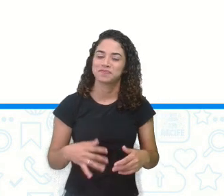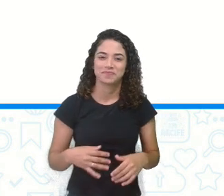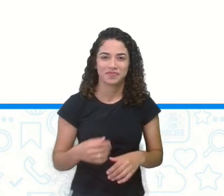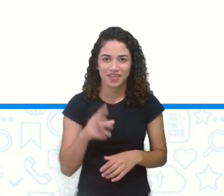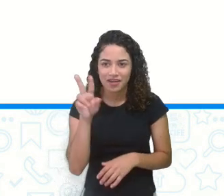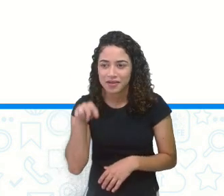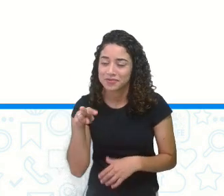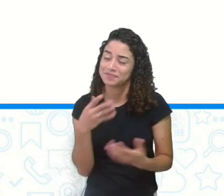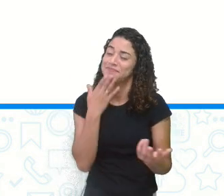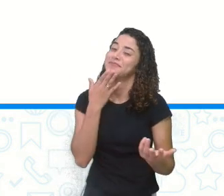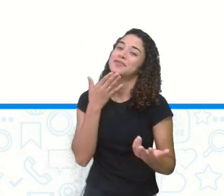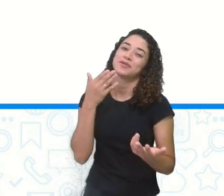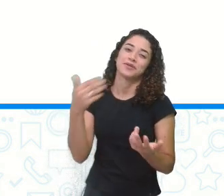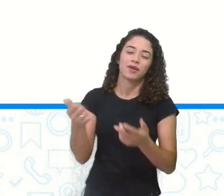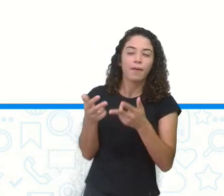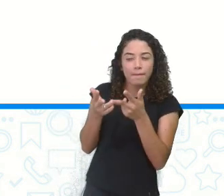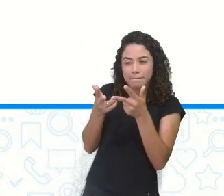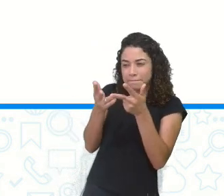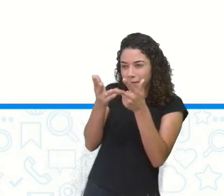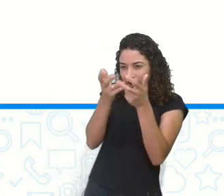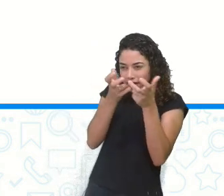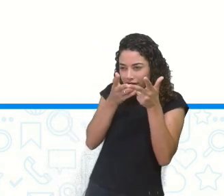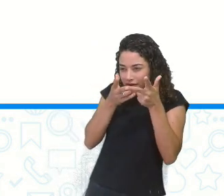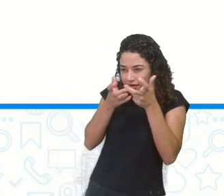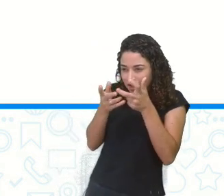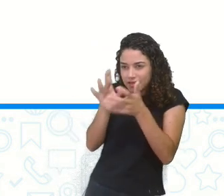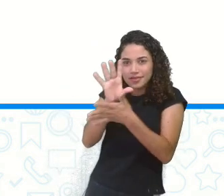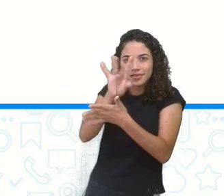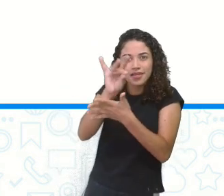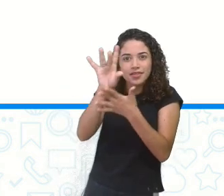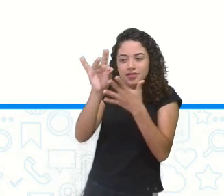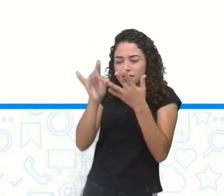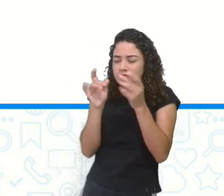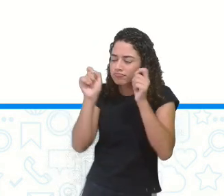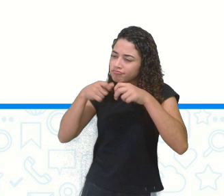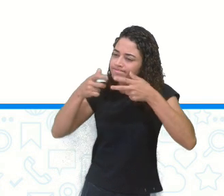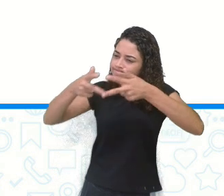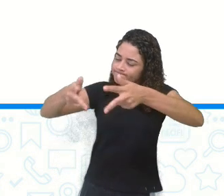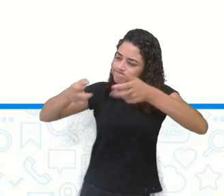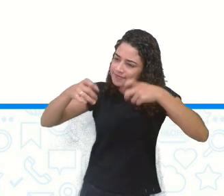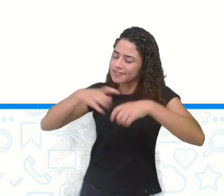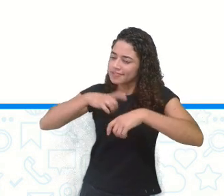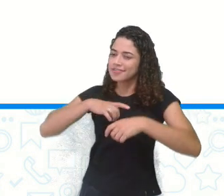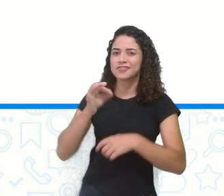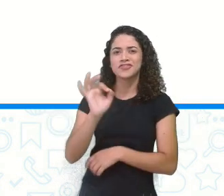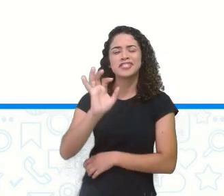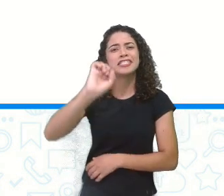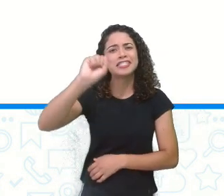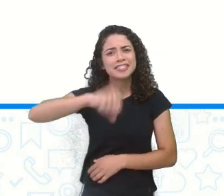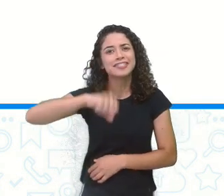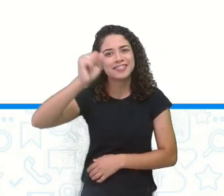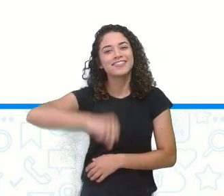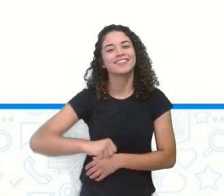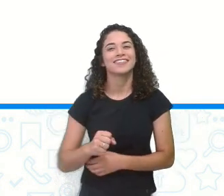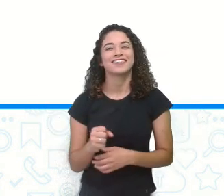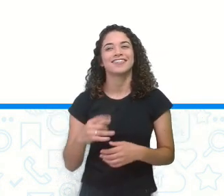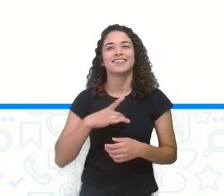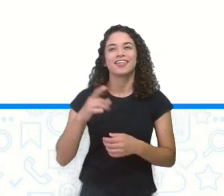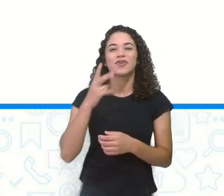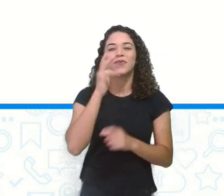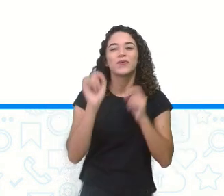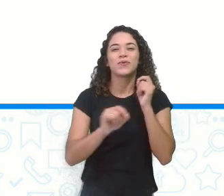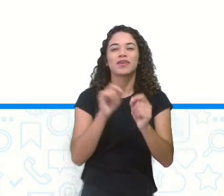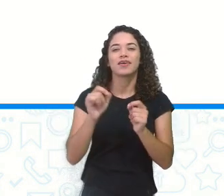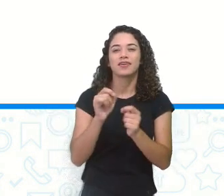bem melhor, tá? A gente observa os detalhes, não é? E percebe que tem uma xícara aí de café, não é? Soltando